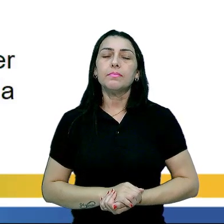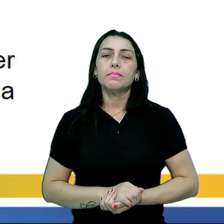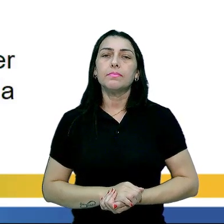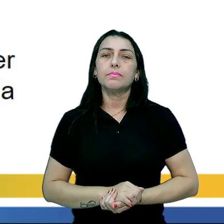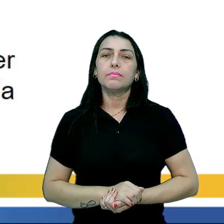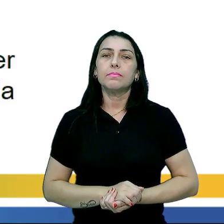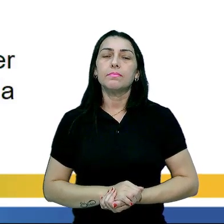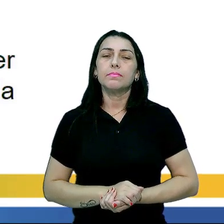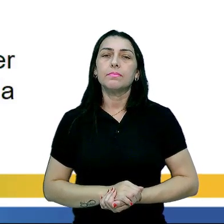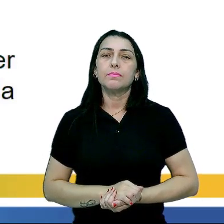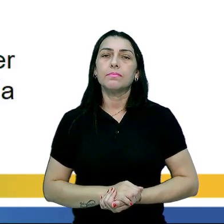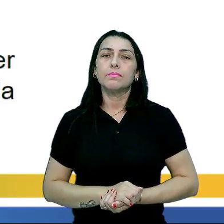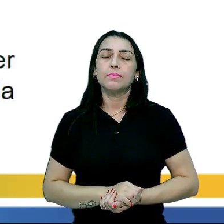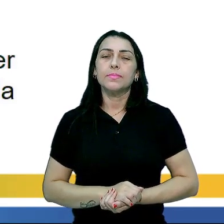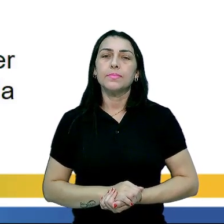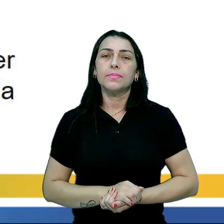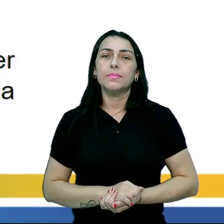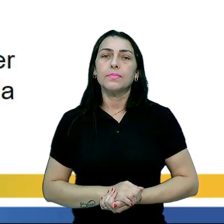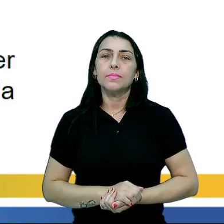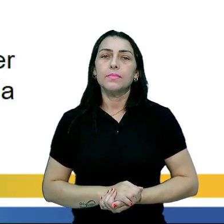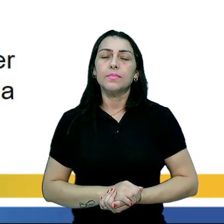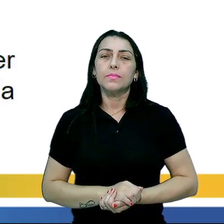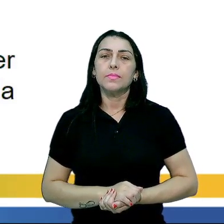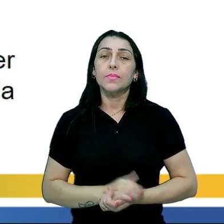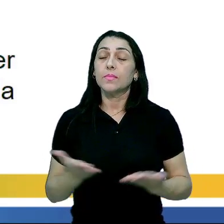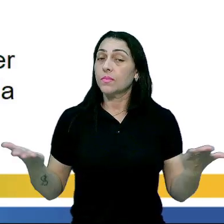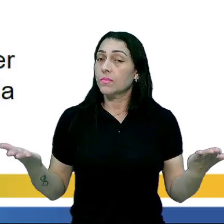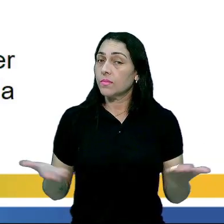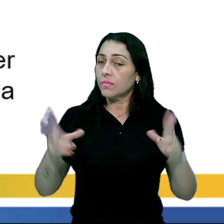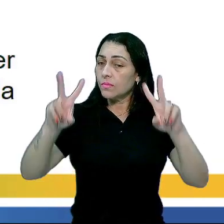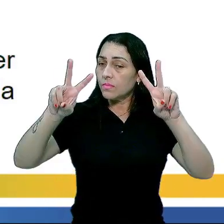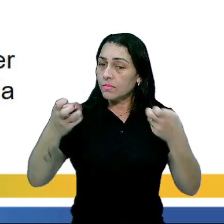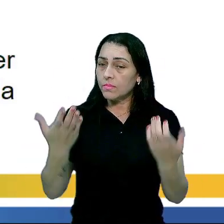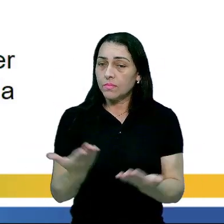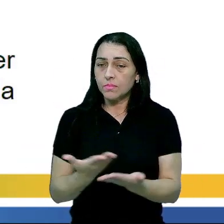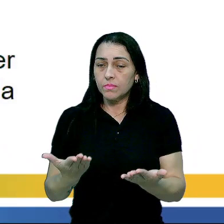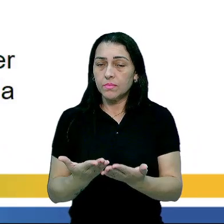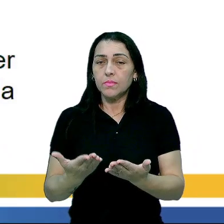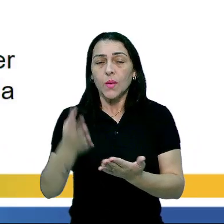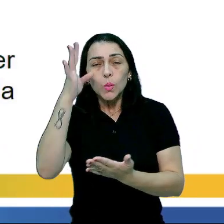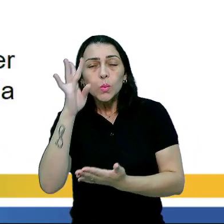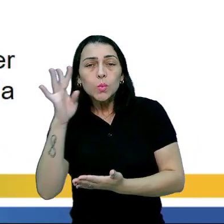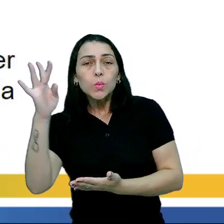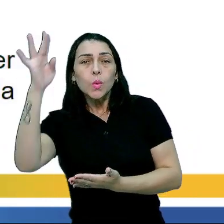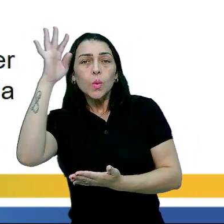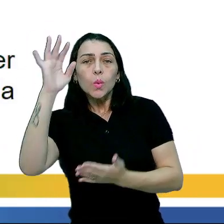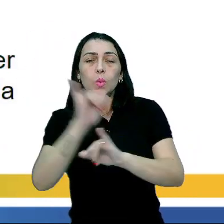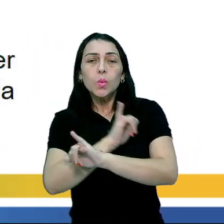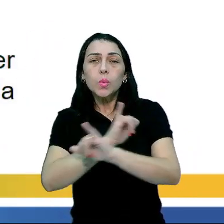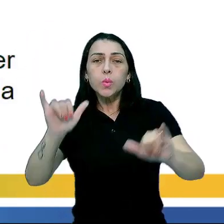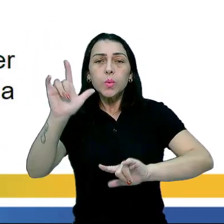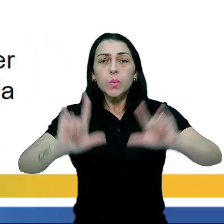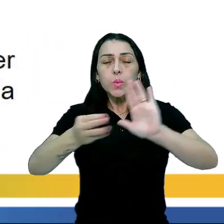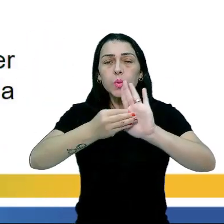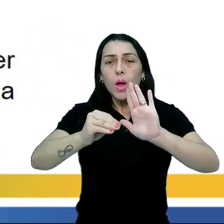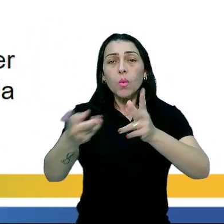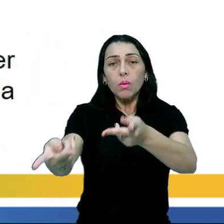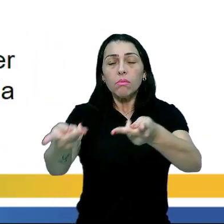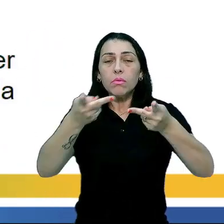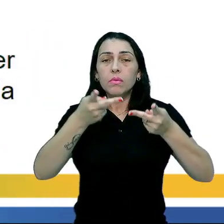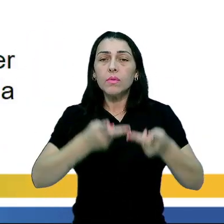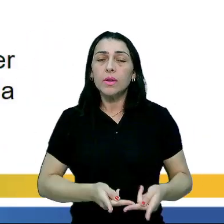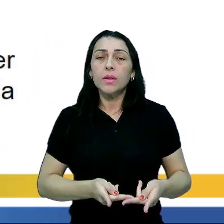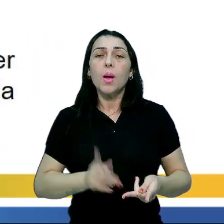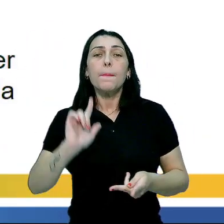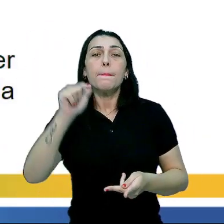Então, esse foi o nosso assunto de hoje, fetiche da publicidade. Eu convido